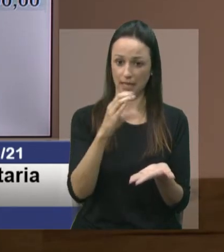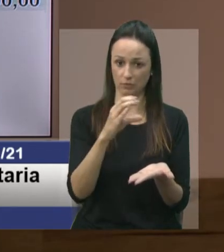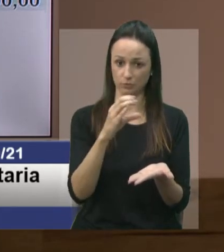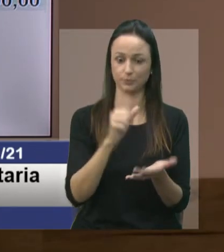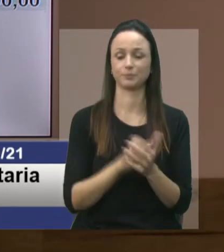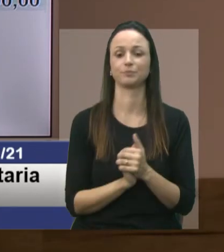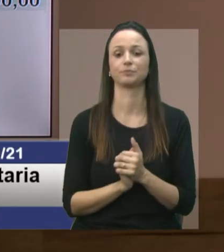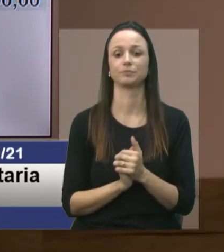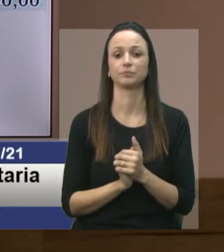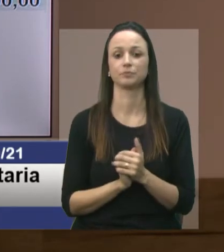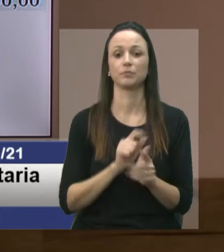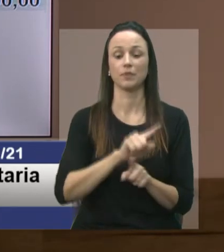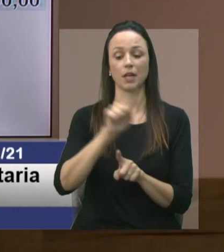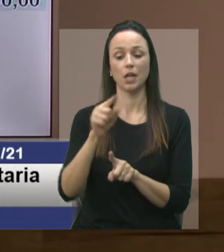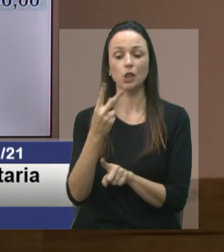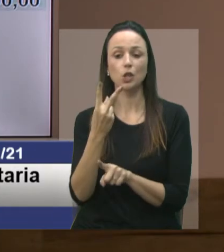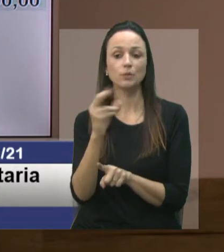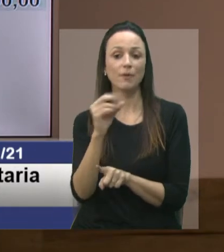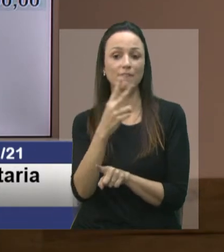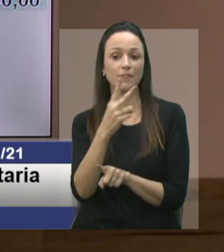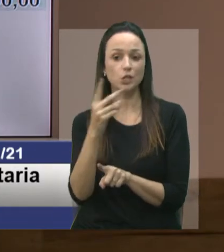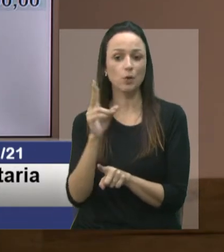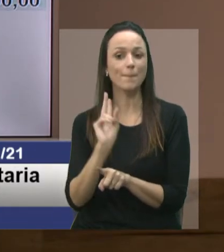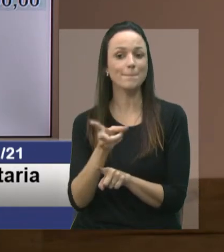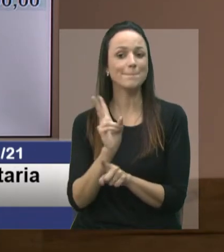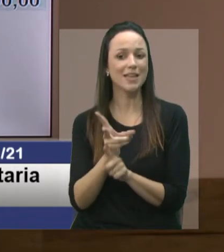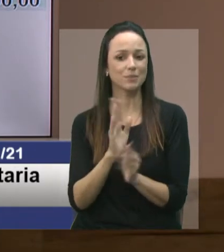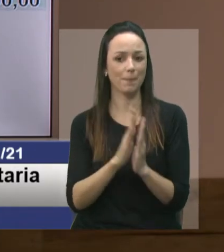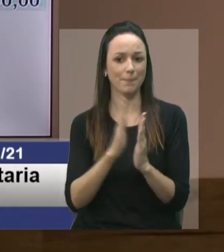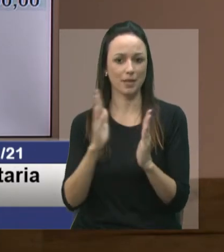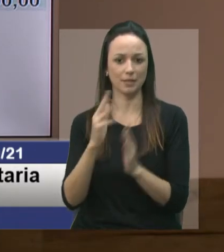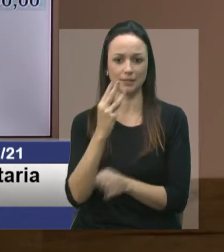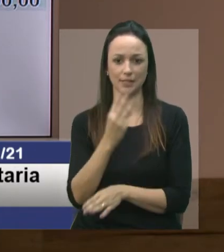R$ 365.511.116,76. E em 2021, no mesmo período,